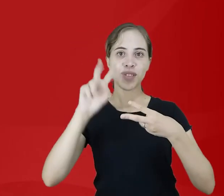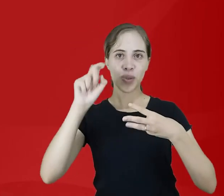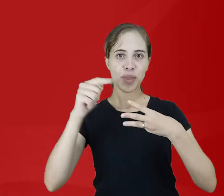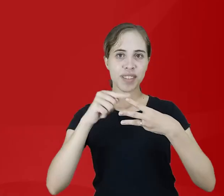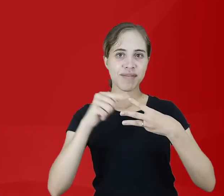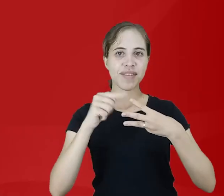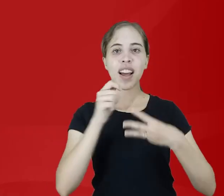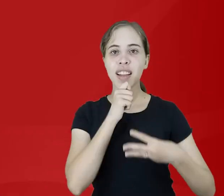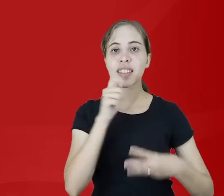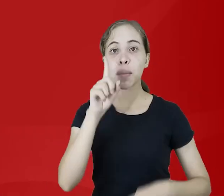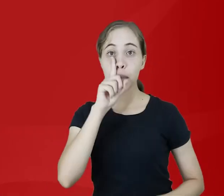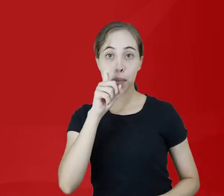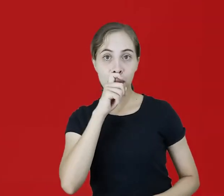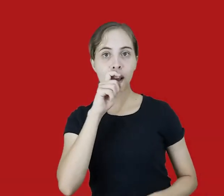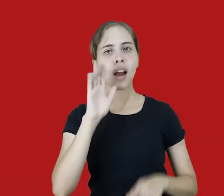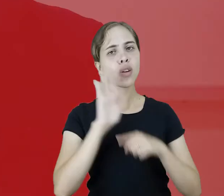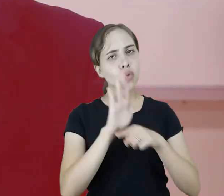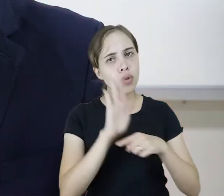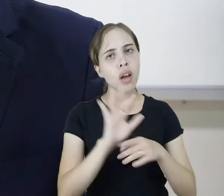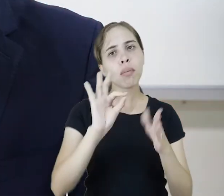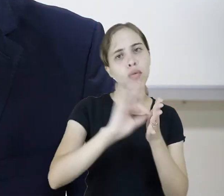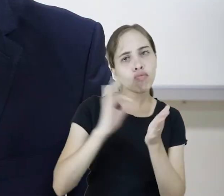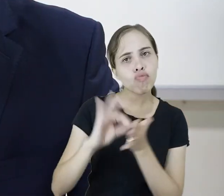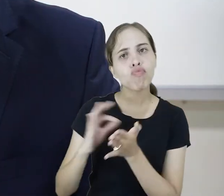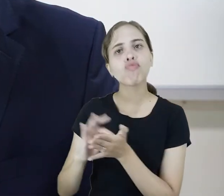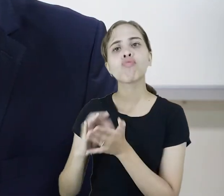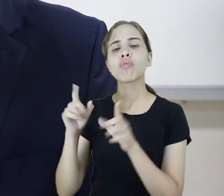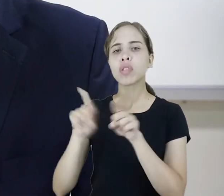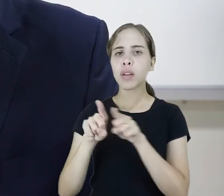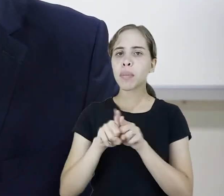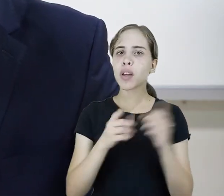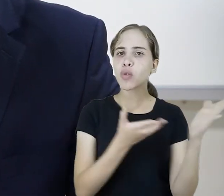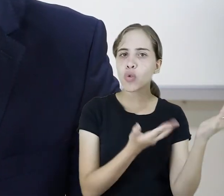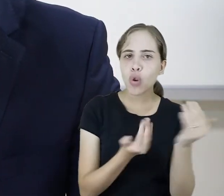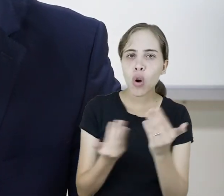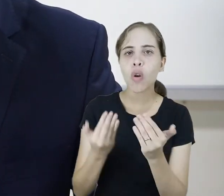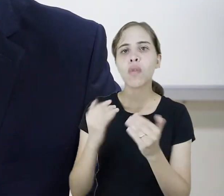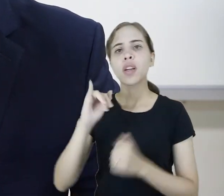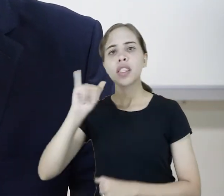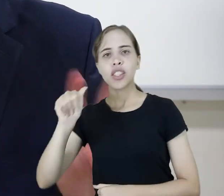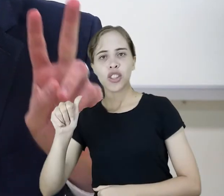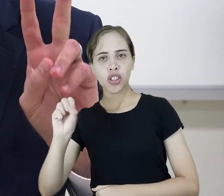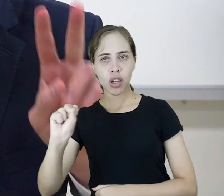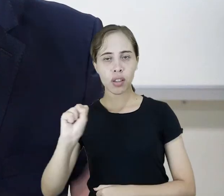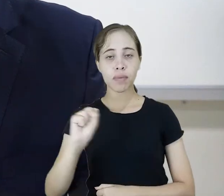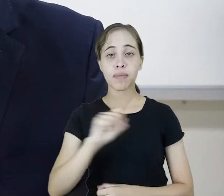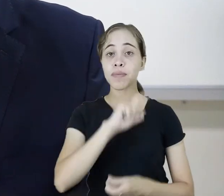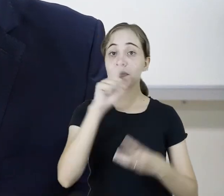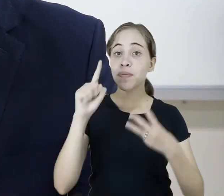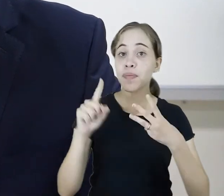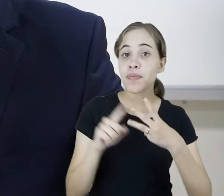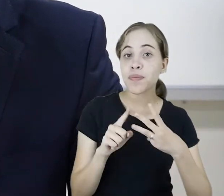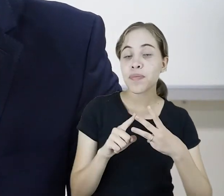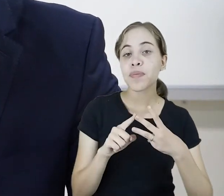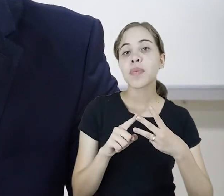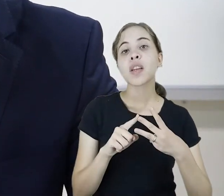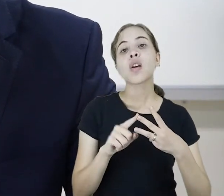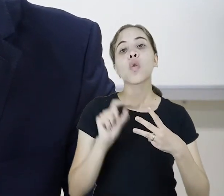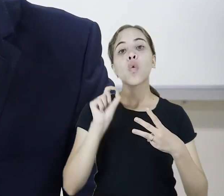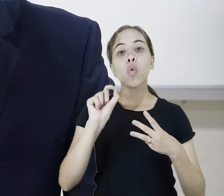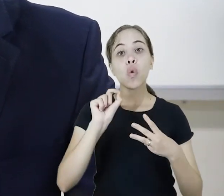processo, trabalhando um por um com cada um de nossos jovens e jazz. Segundo,